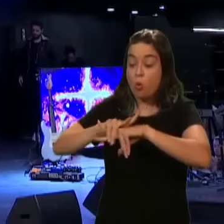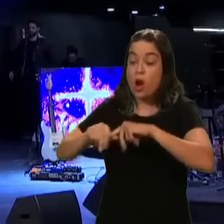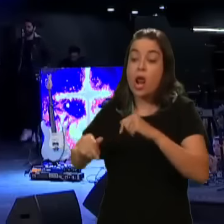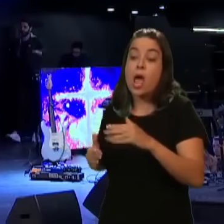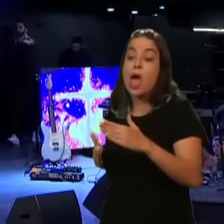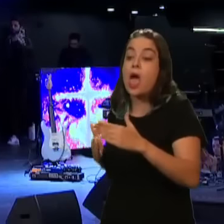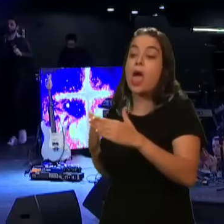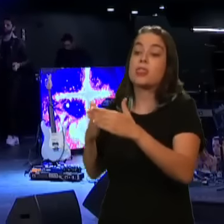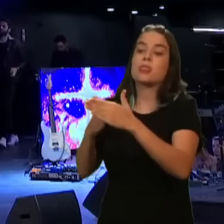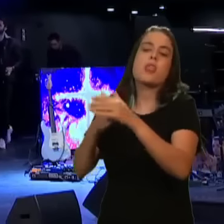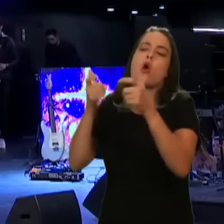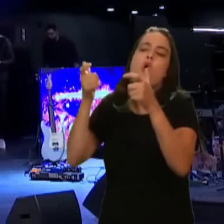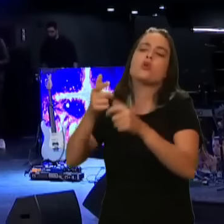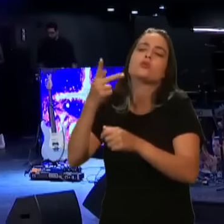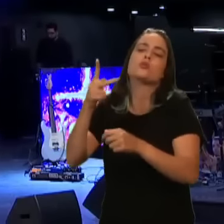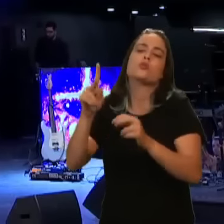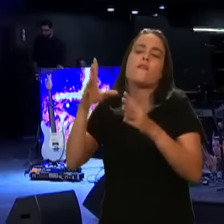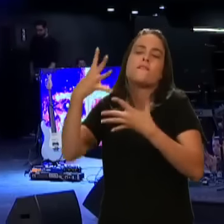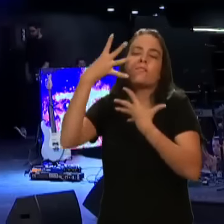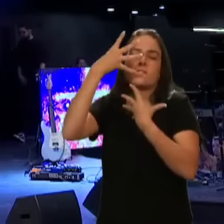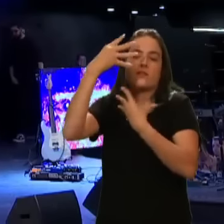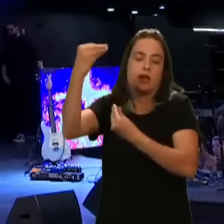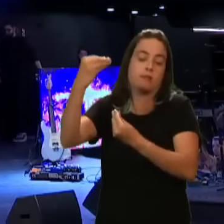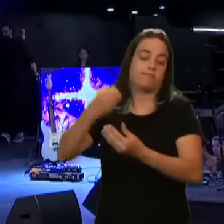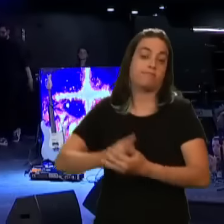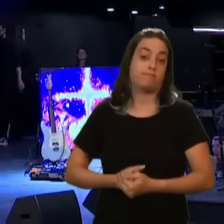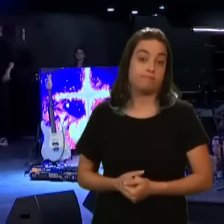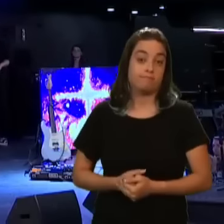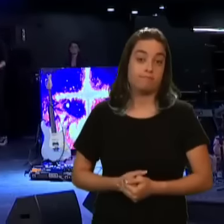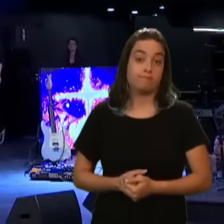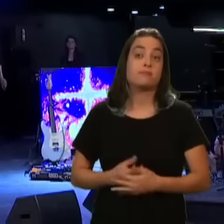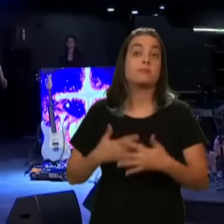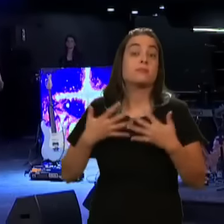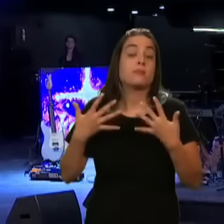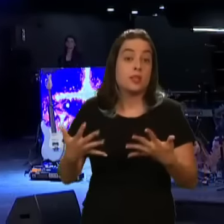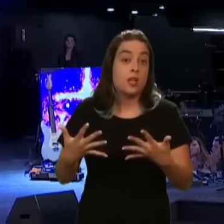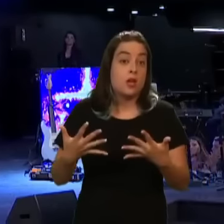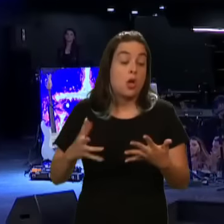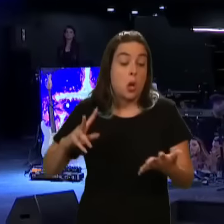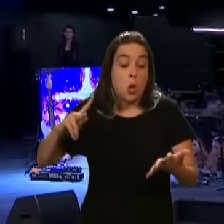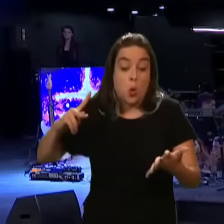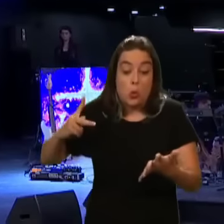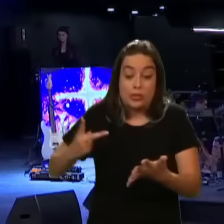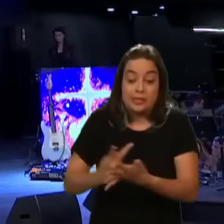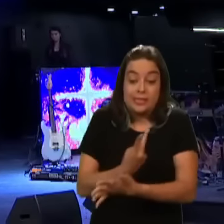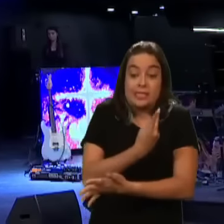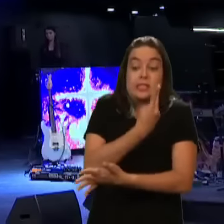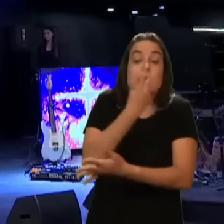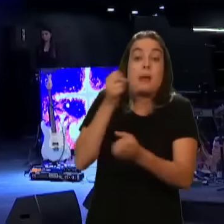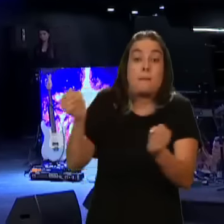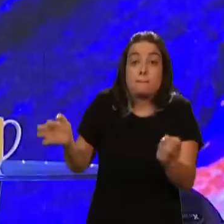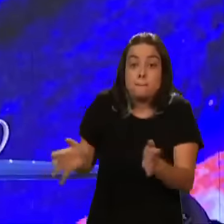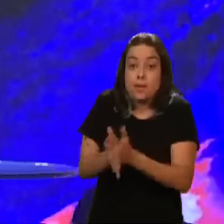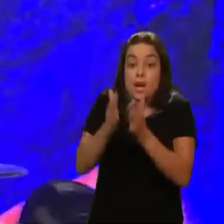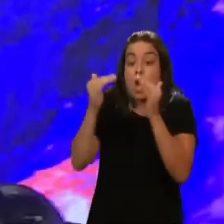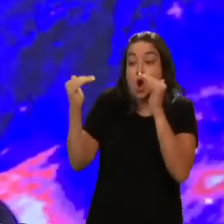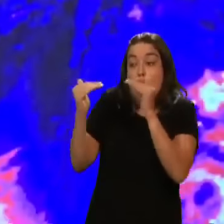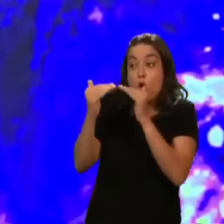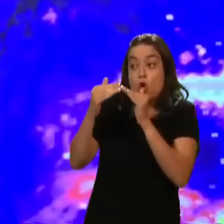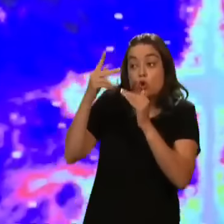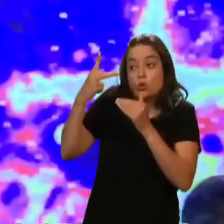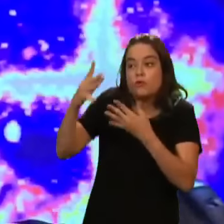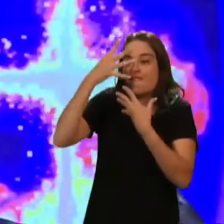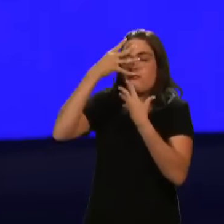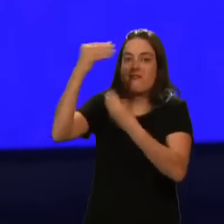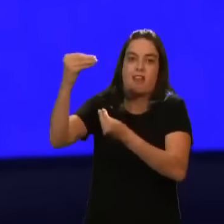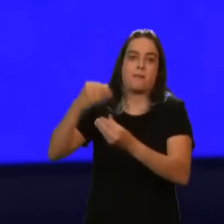deles permitisse. Olha o que Jesus disse: que seja feito segundo a fé que você tem. Um dia uma irmã me procurou e falou assim: